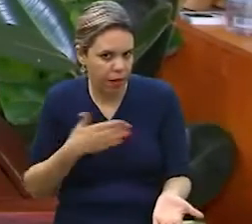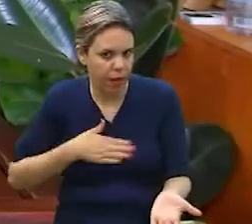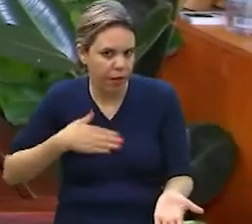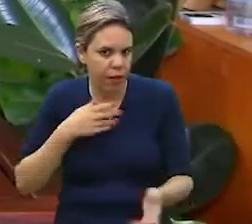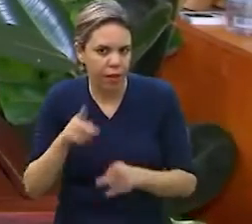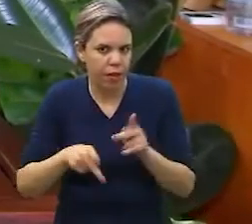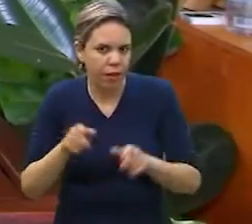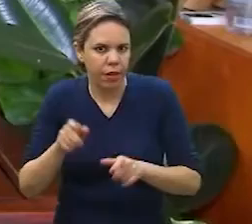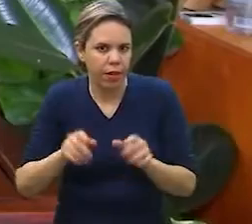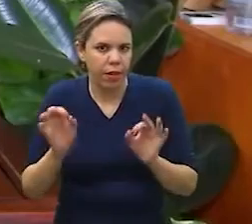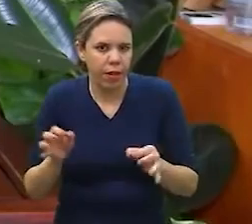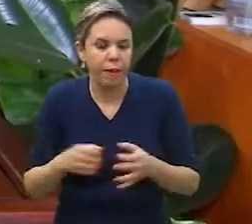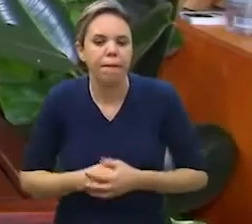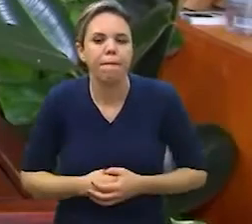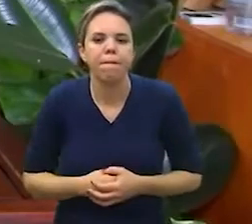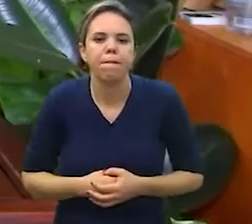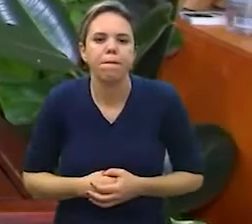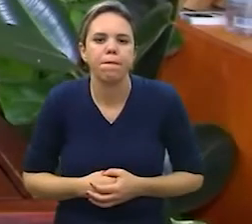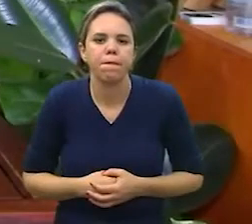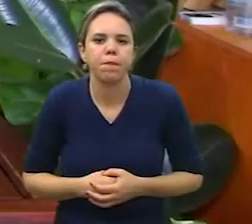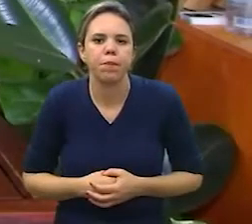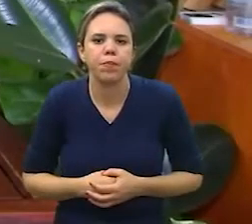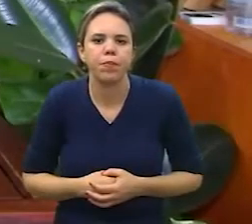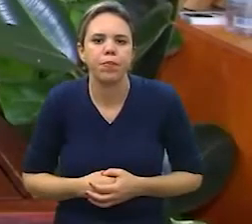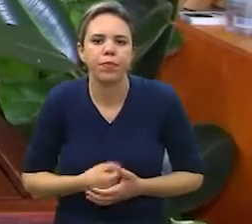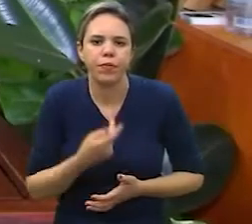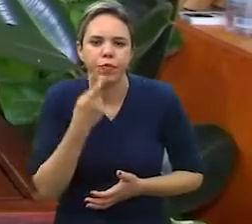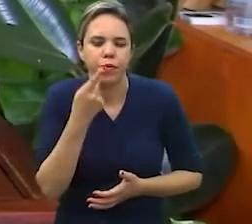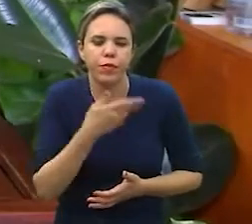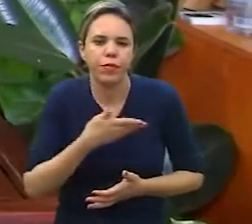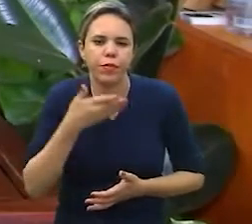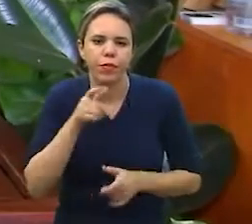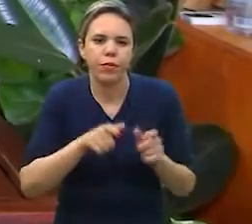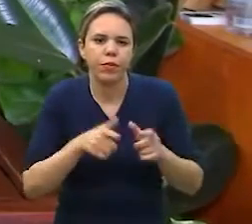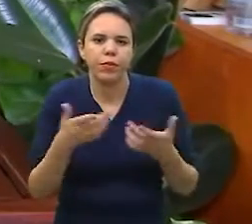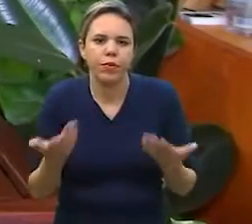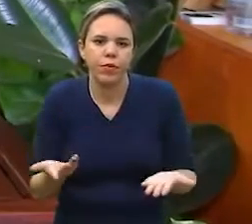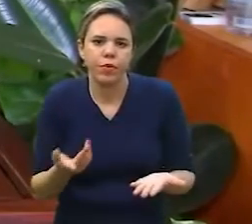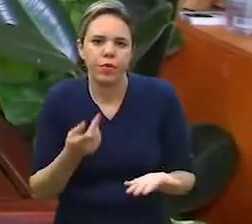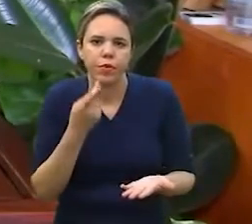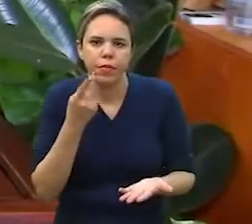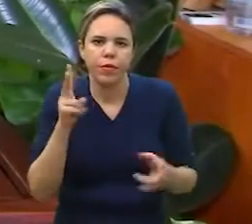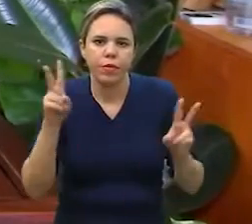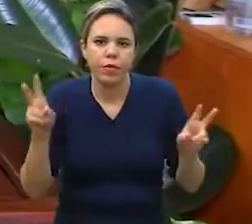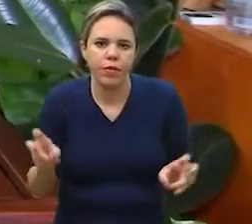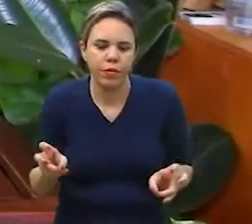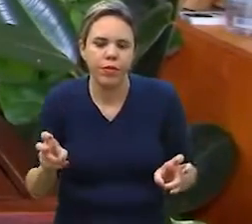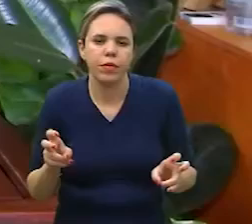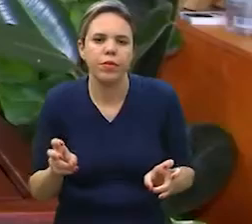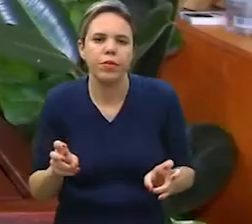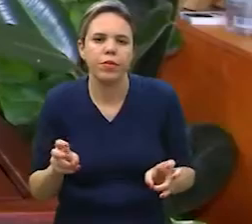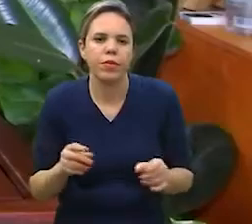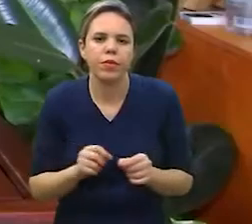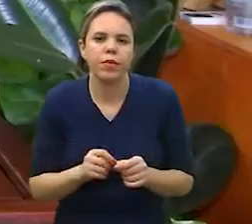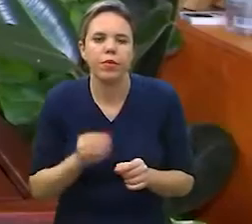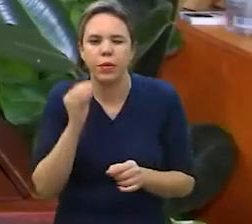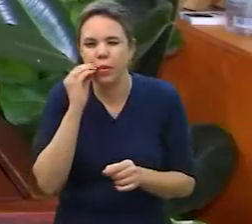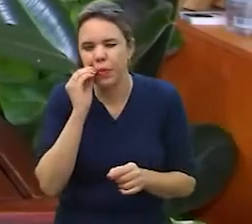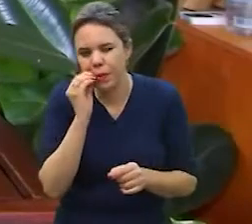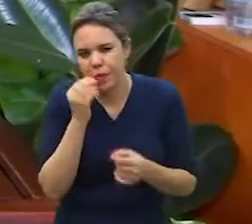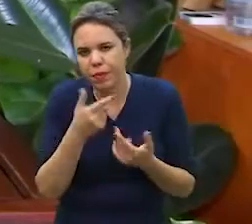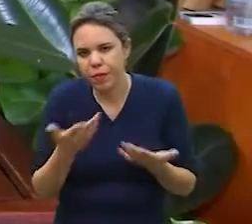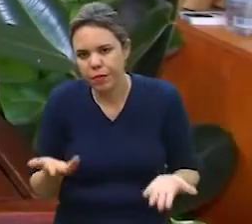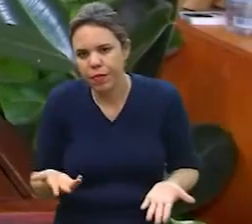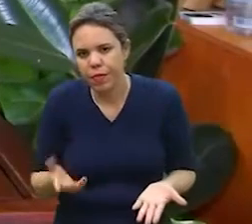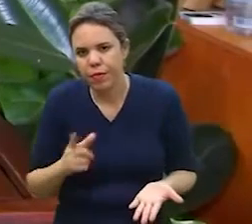agradar o paladar. Certo. E aí a gente tá, por falar em agradar o paladar, você tava falando sobre o cítrico, né, o azedinho.